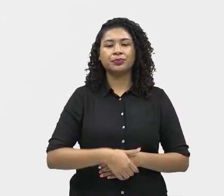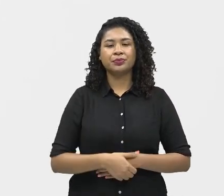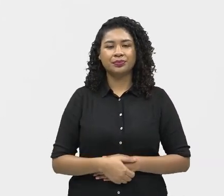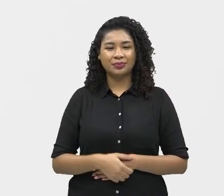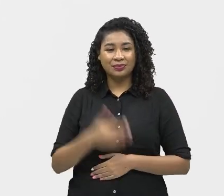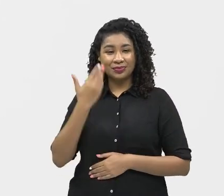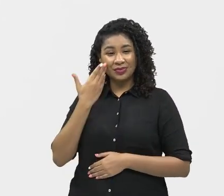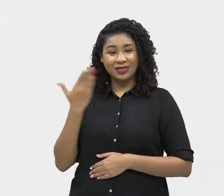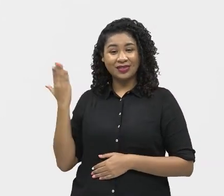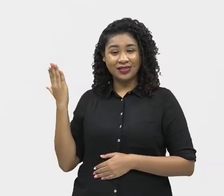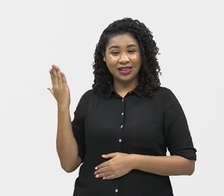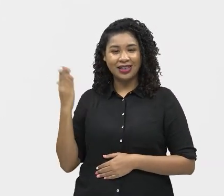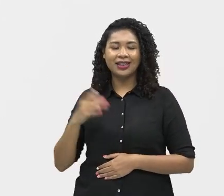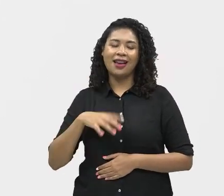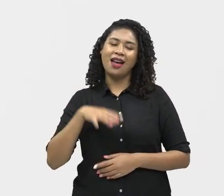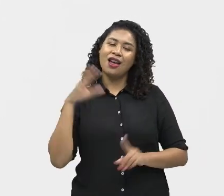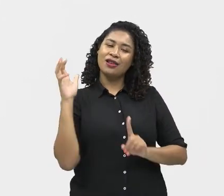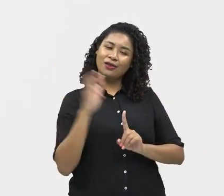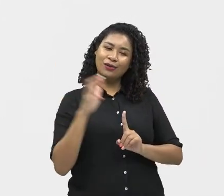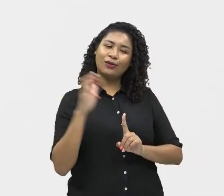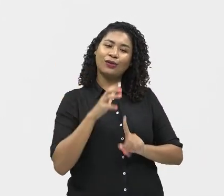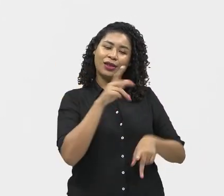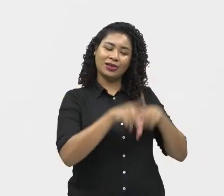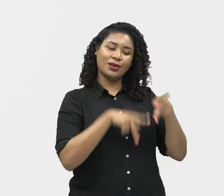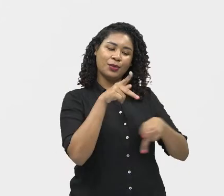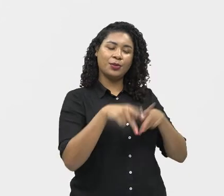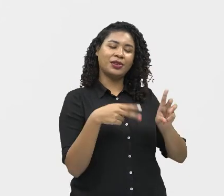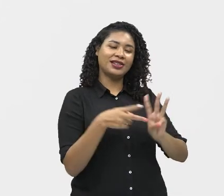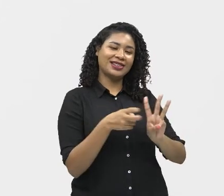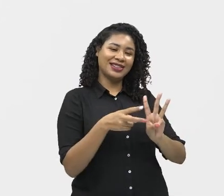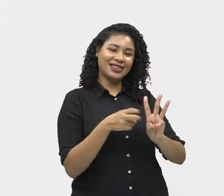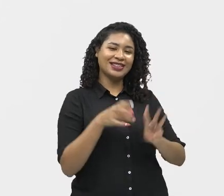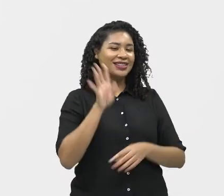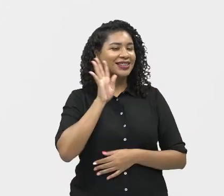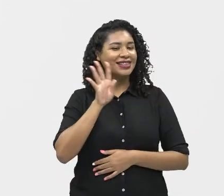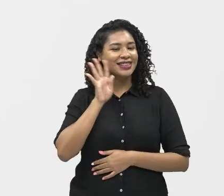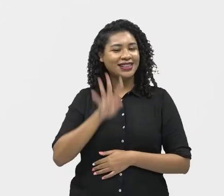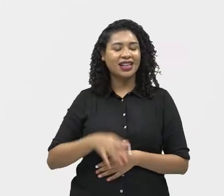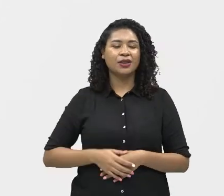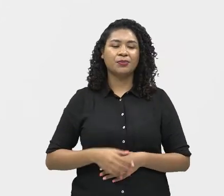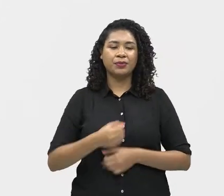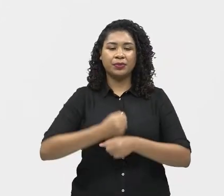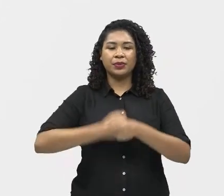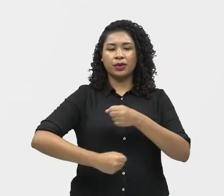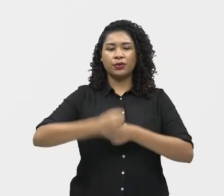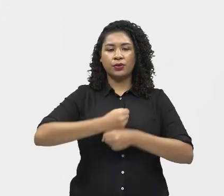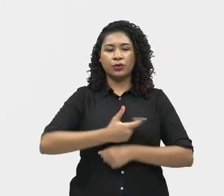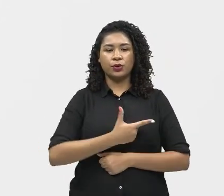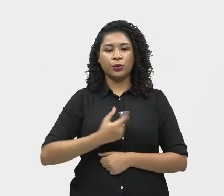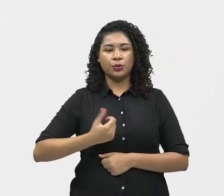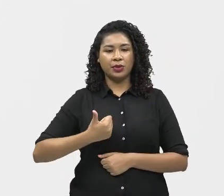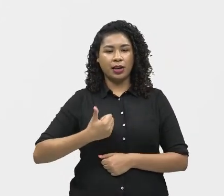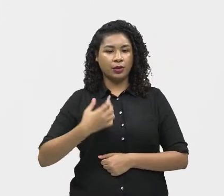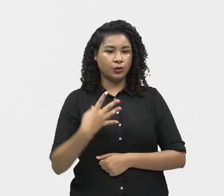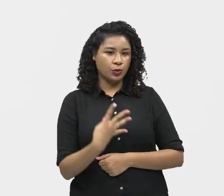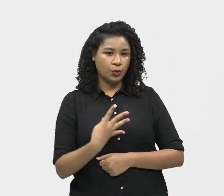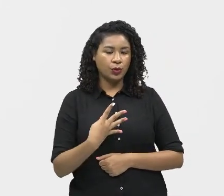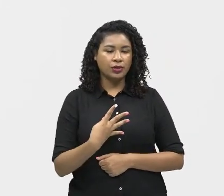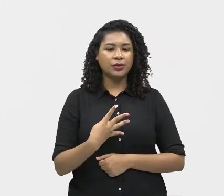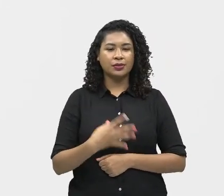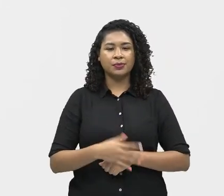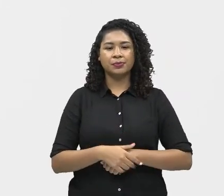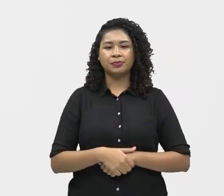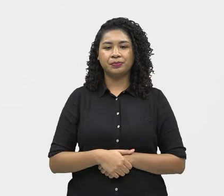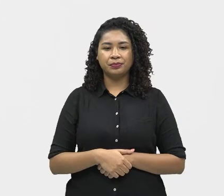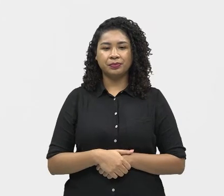teve influência da civilização indígena. Em 2014, o carimbó foi reconhecido